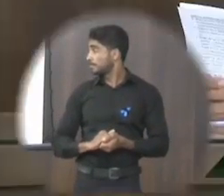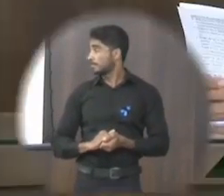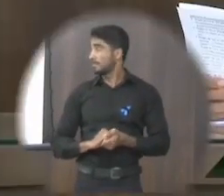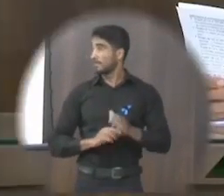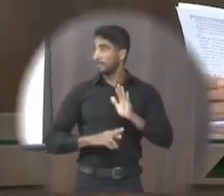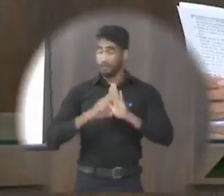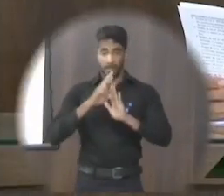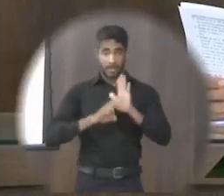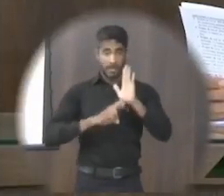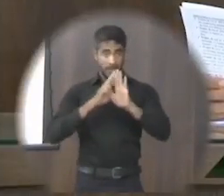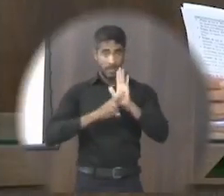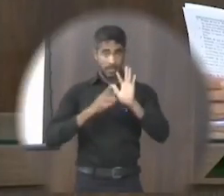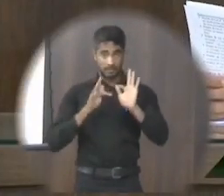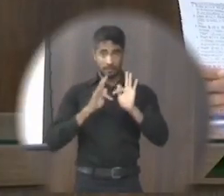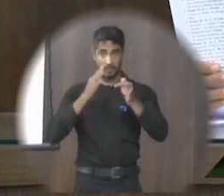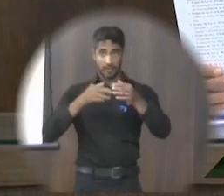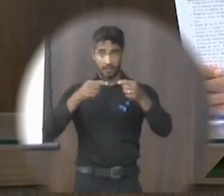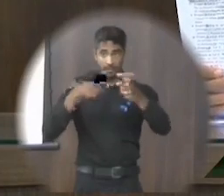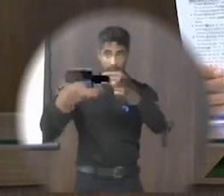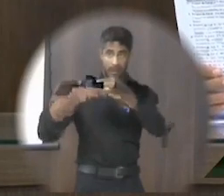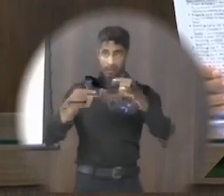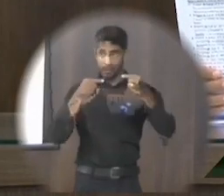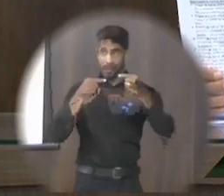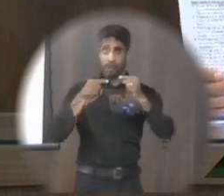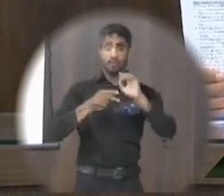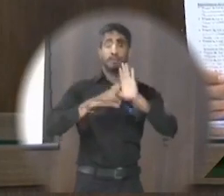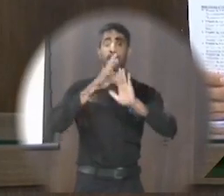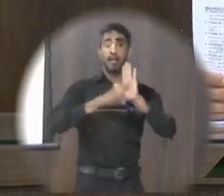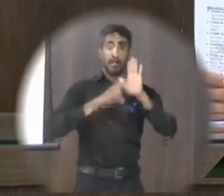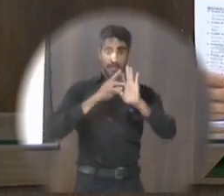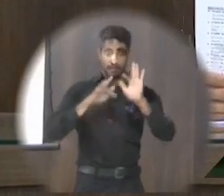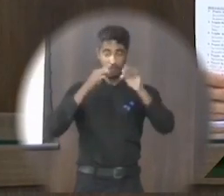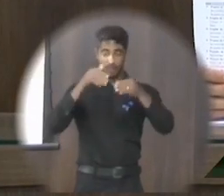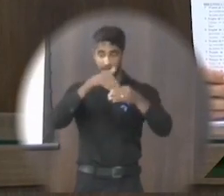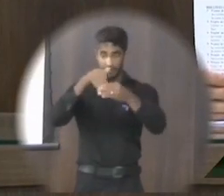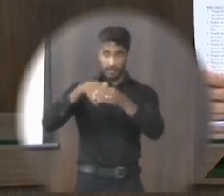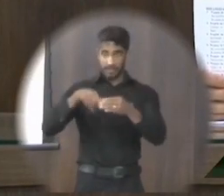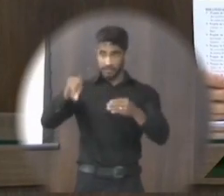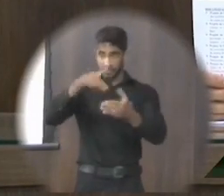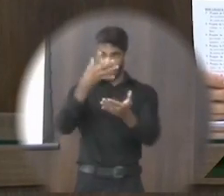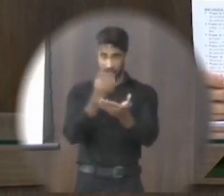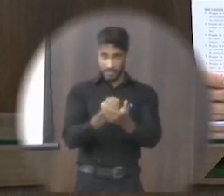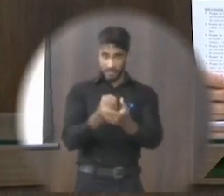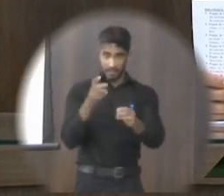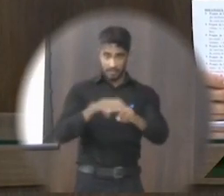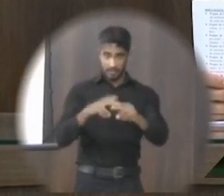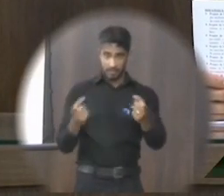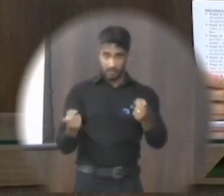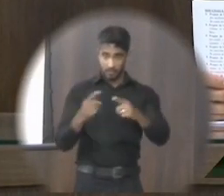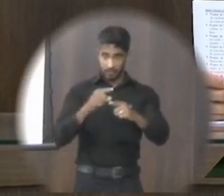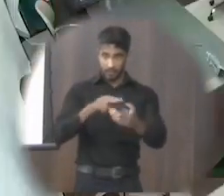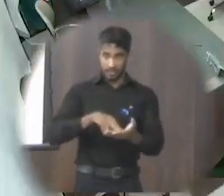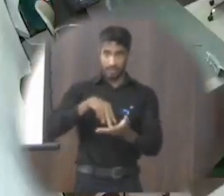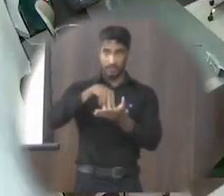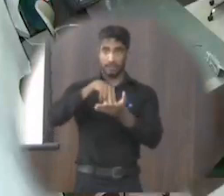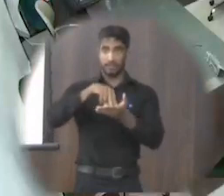Redação final está em discussão. Redação final está em votação. Quem for a favor, permaneça sentado. Aos contrários, que se